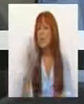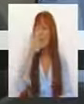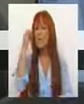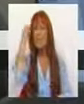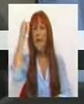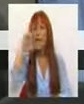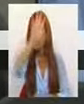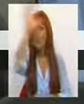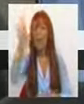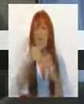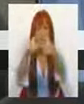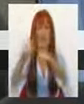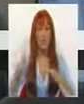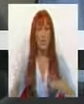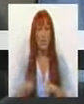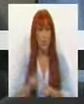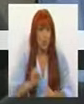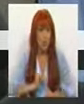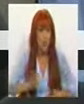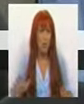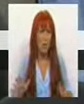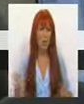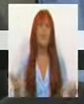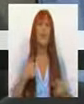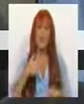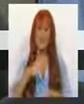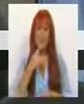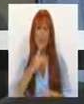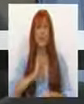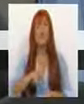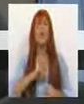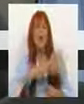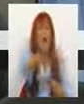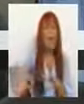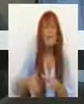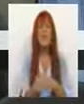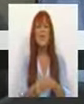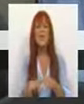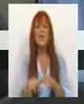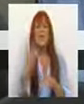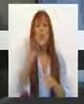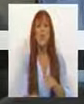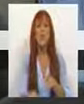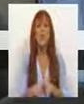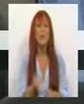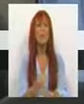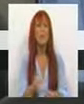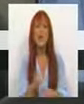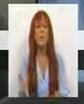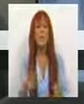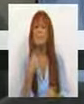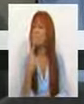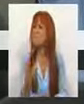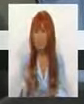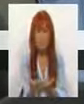pensarmos em países diferentes do nosso e, portanto, gostávamos de perceber qual é que é a abrangência deste tipo de situação e que justificação é que faz